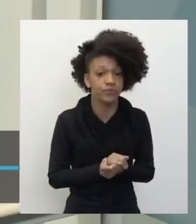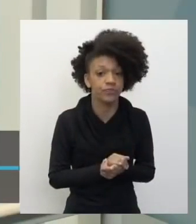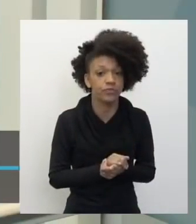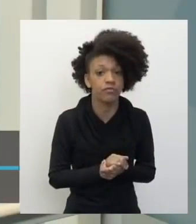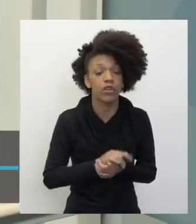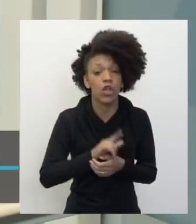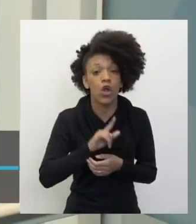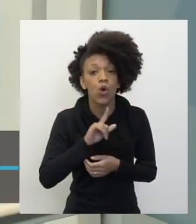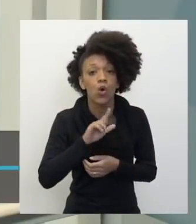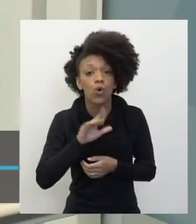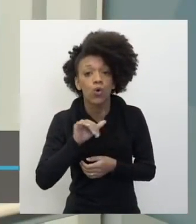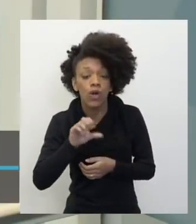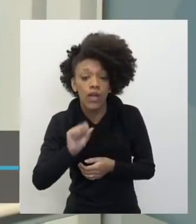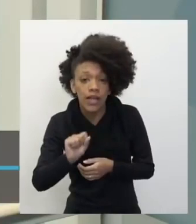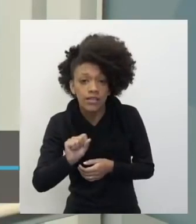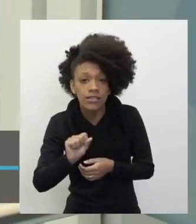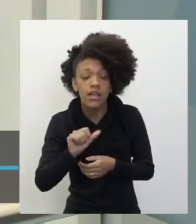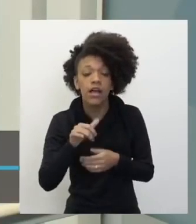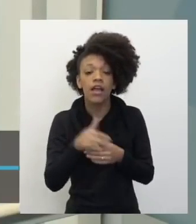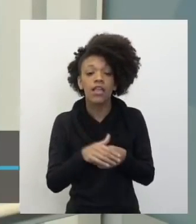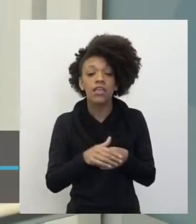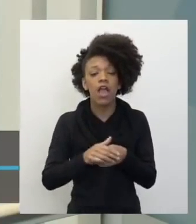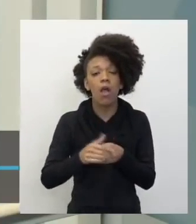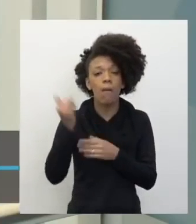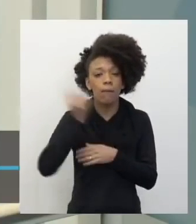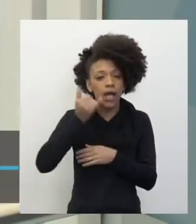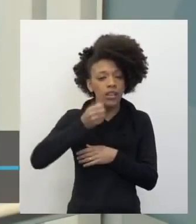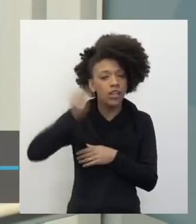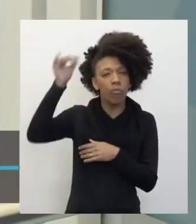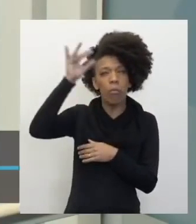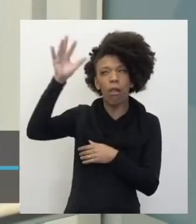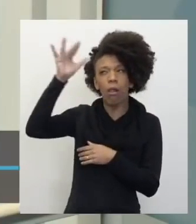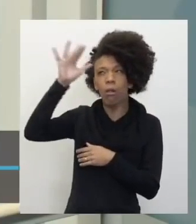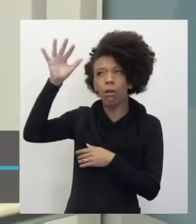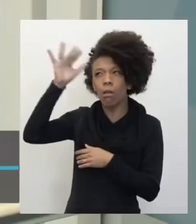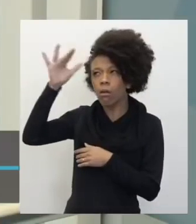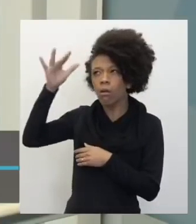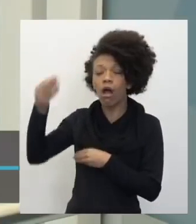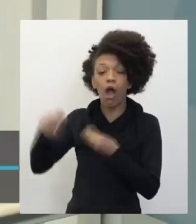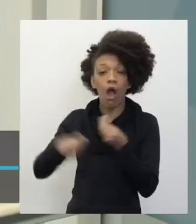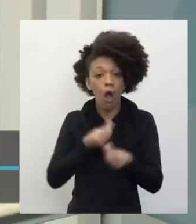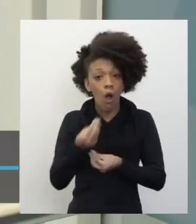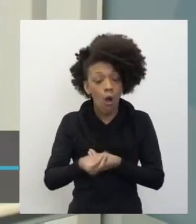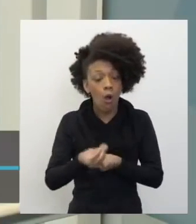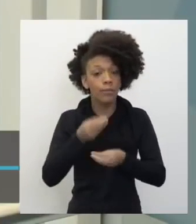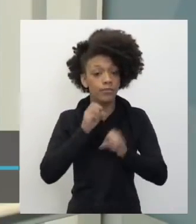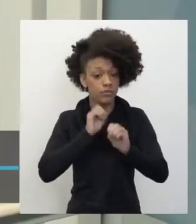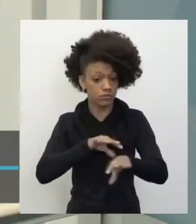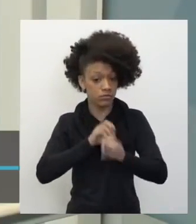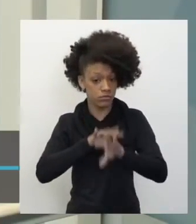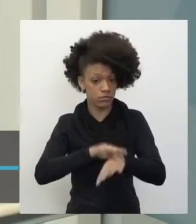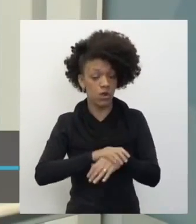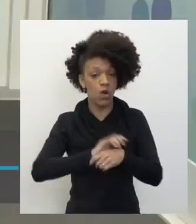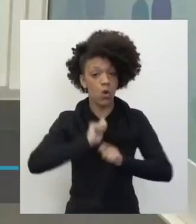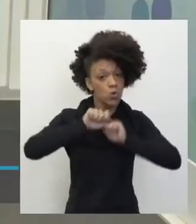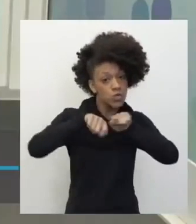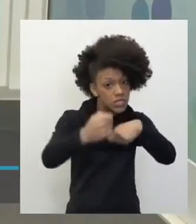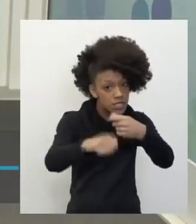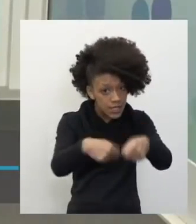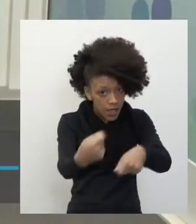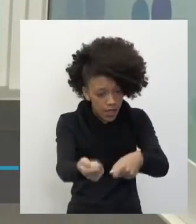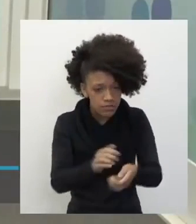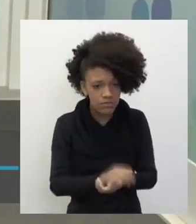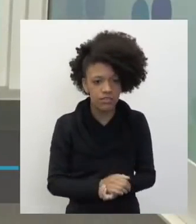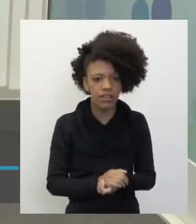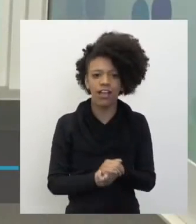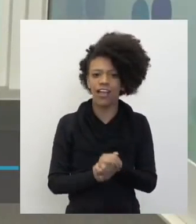o Lucas colocou que é uma história fantasiosa para levar como ensinamentos os símbolos. Ai, que bom. André tá pelo celular,